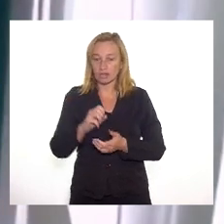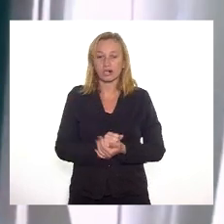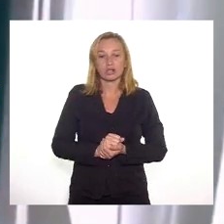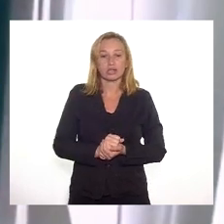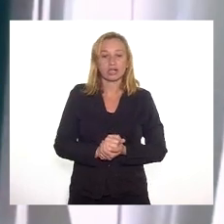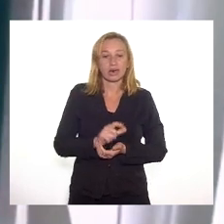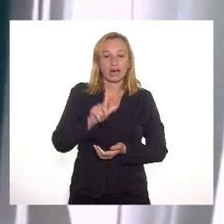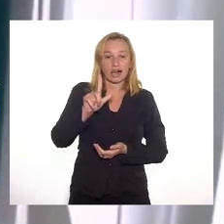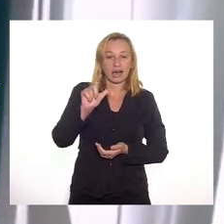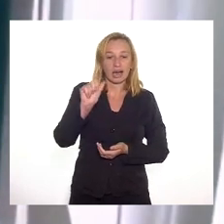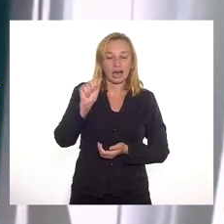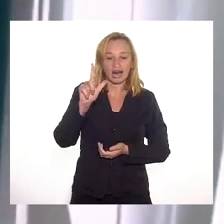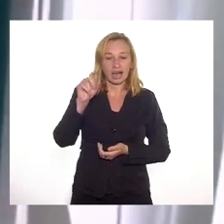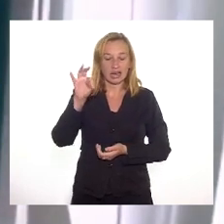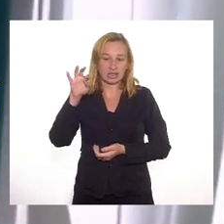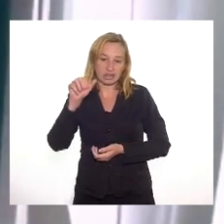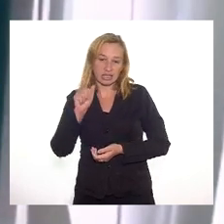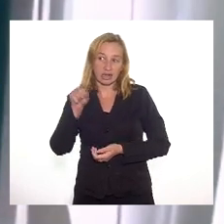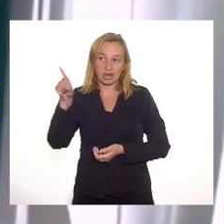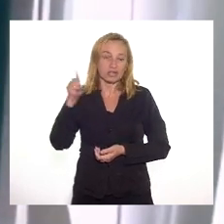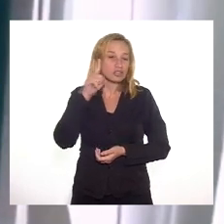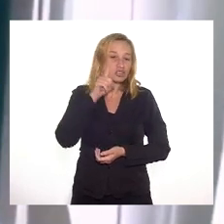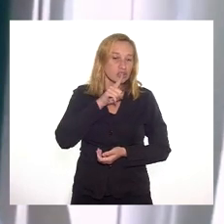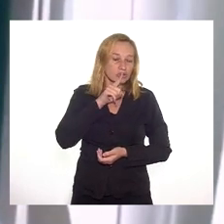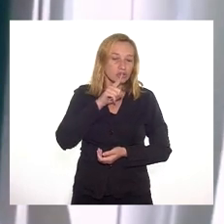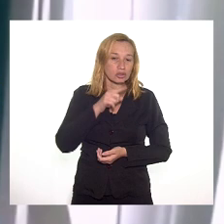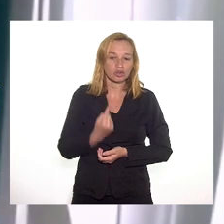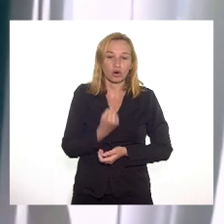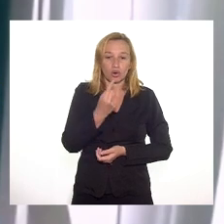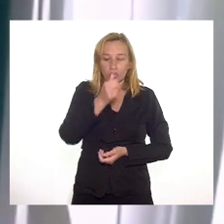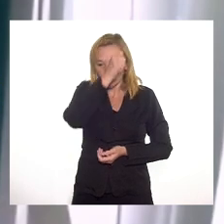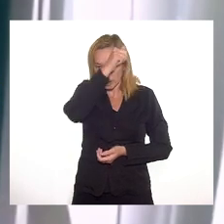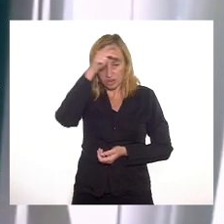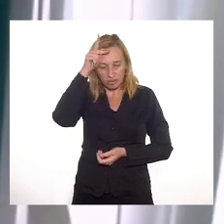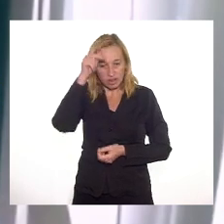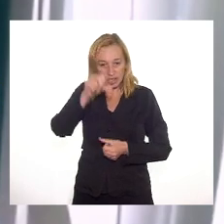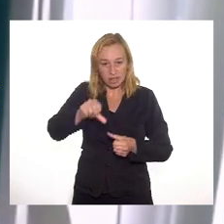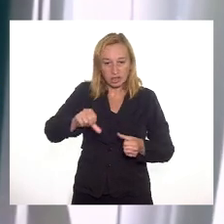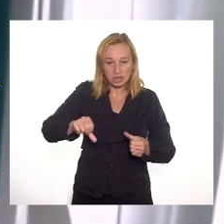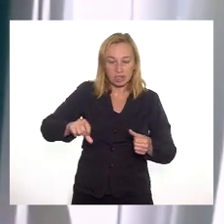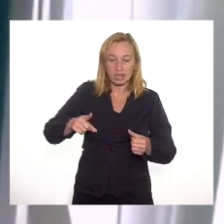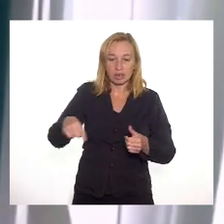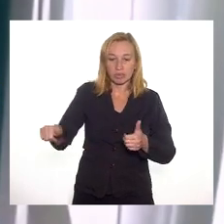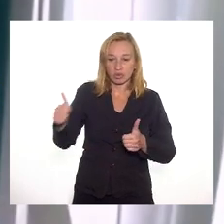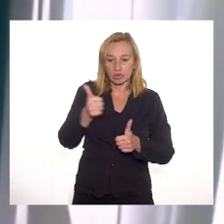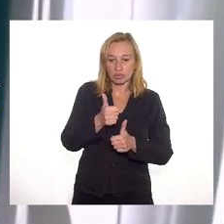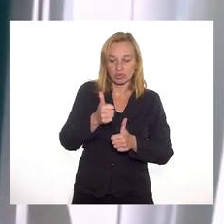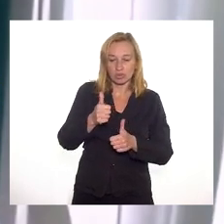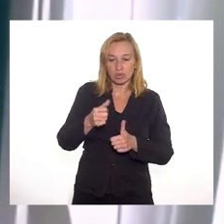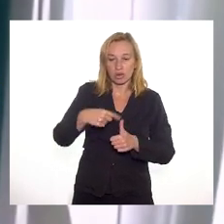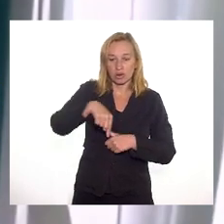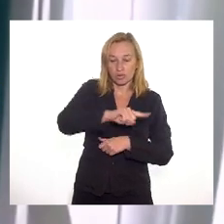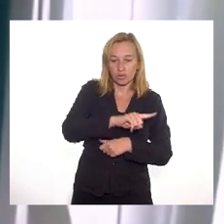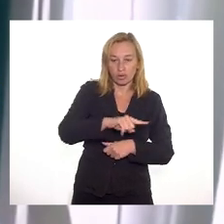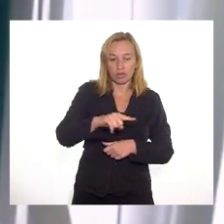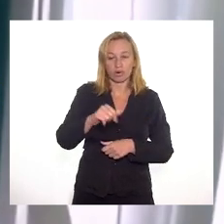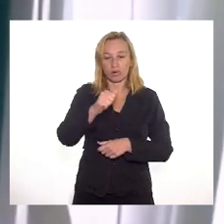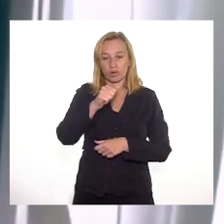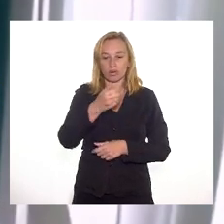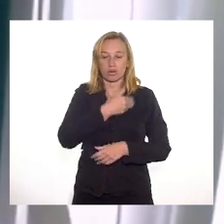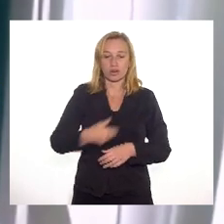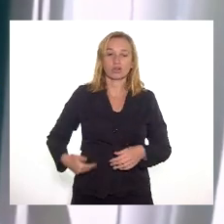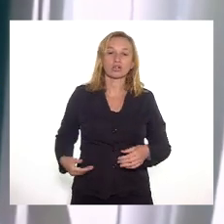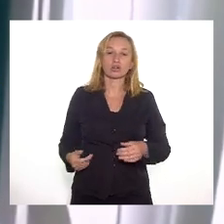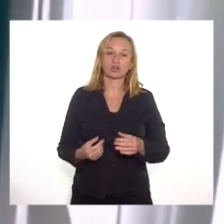do Alasca, nos Estados Unidos, quando um prefeito, que depois virou governador, conseguiu implementar o primeiro fundo